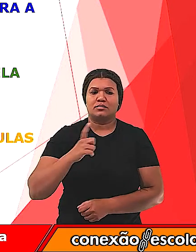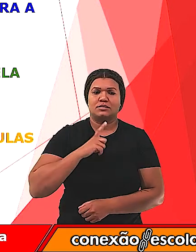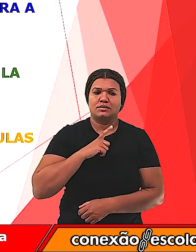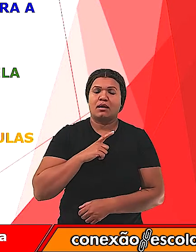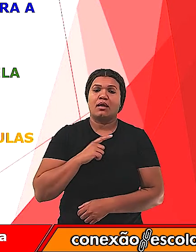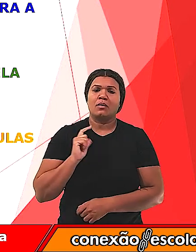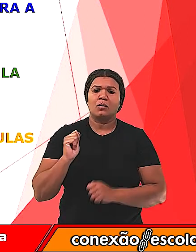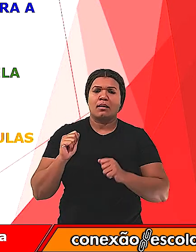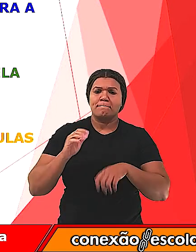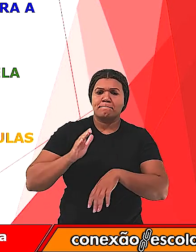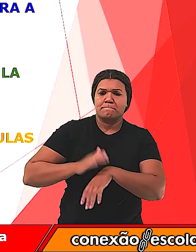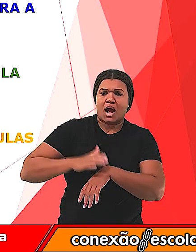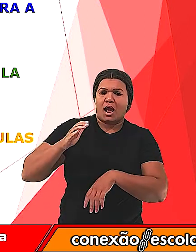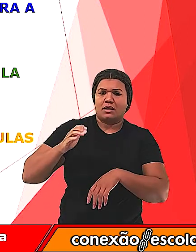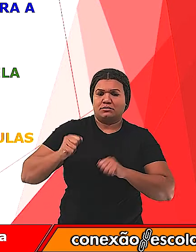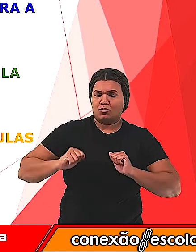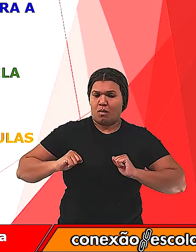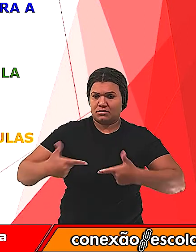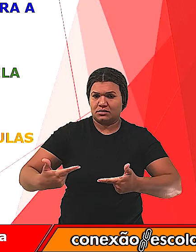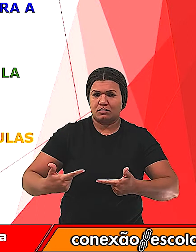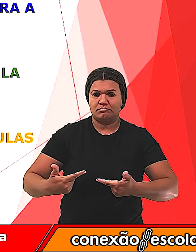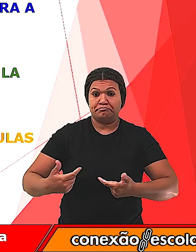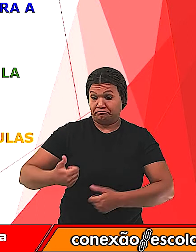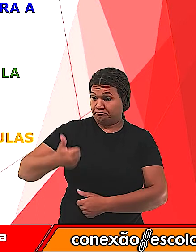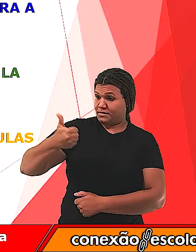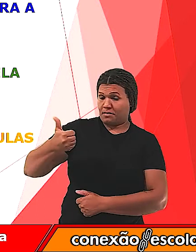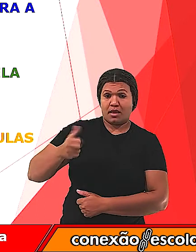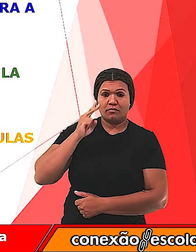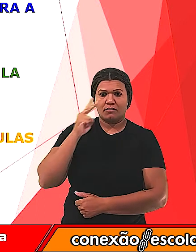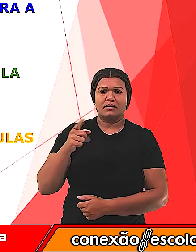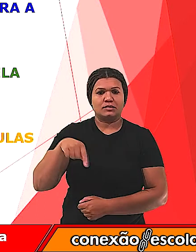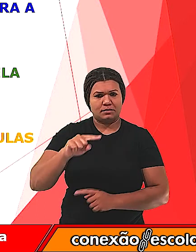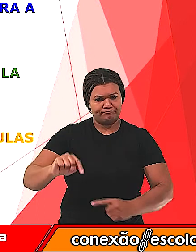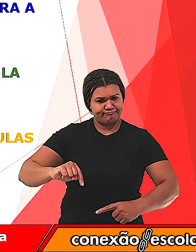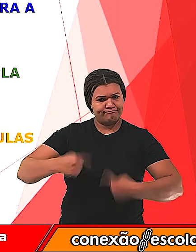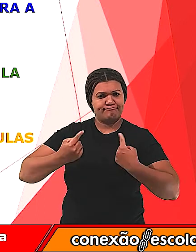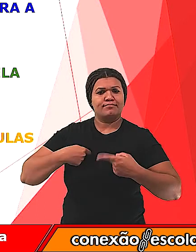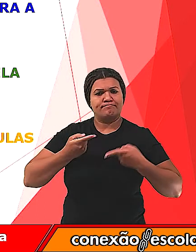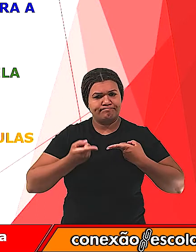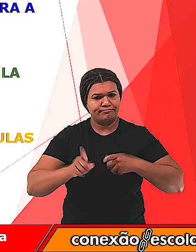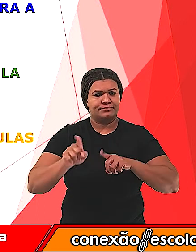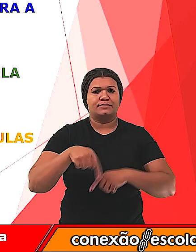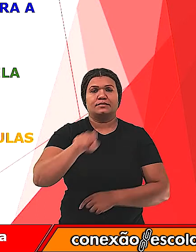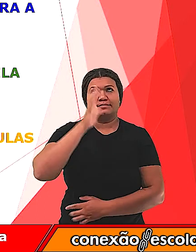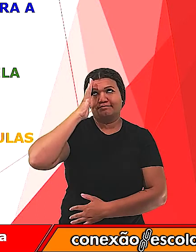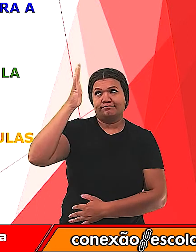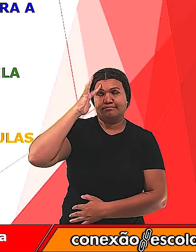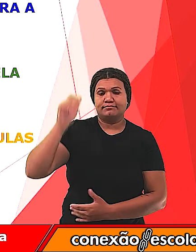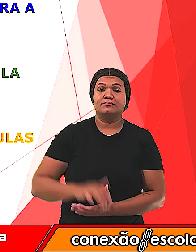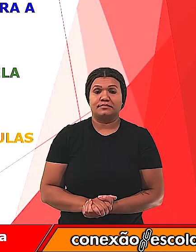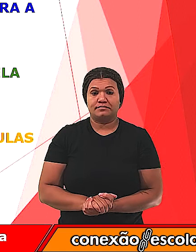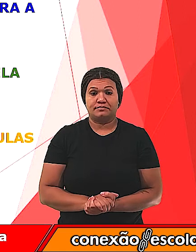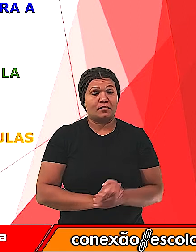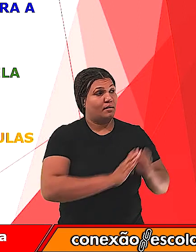que de ação? Como é que você vai fazer isso? É um desafio. Eu vou deixar vocês, pensarem um pouquinho. E se a